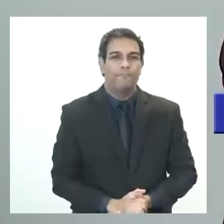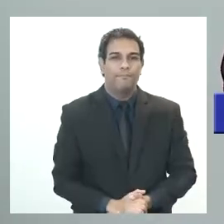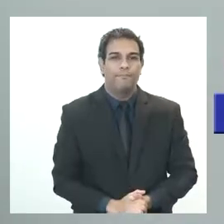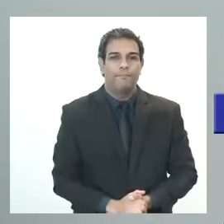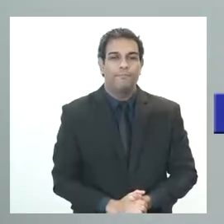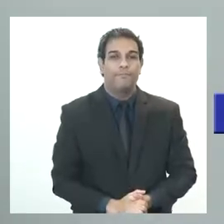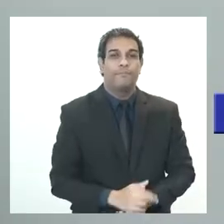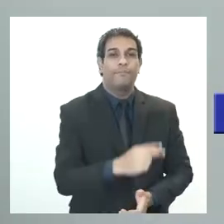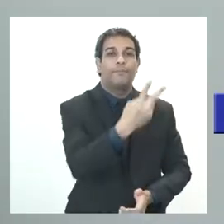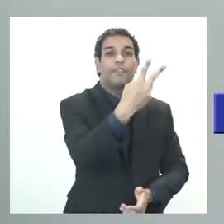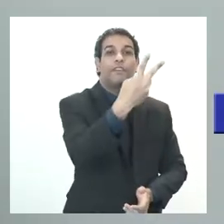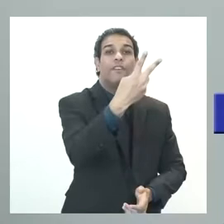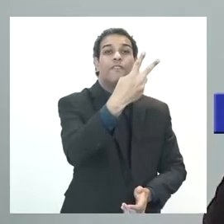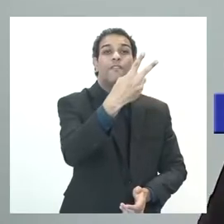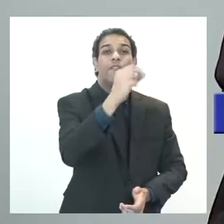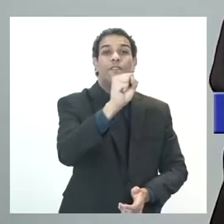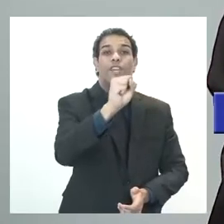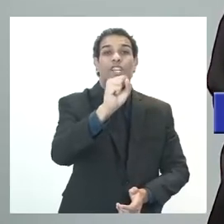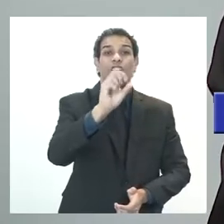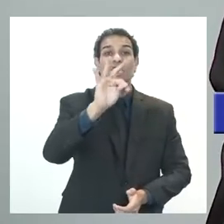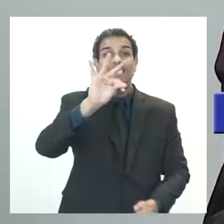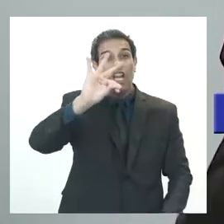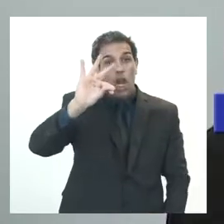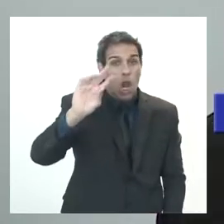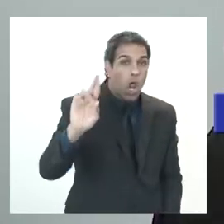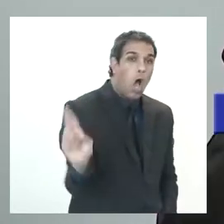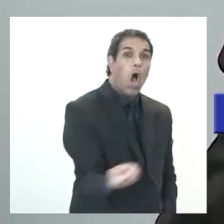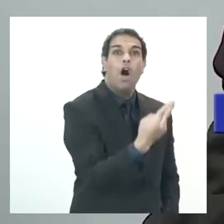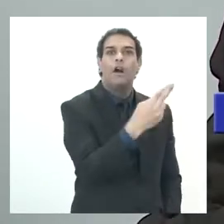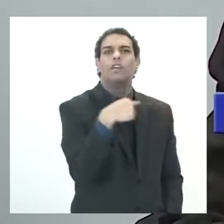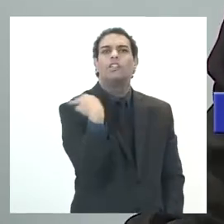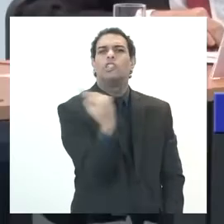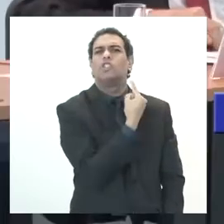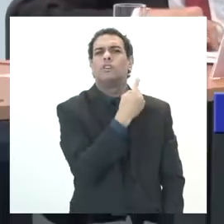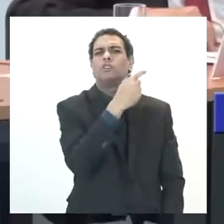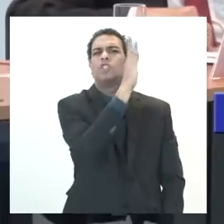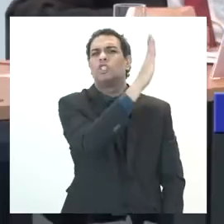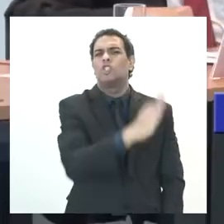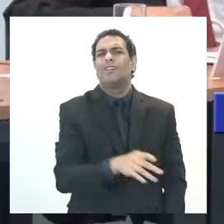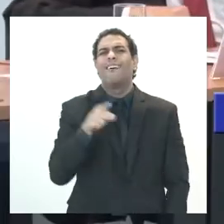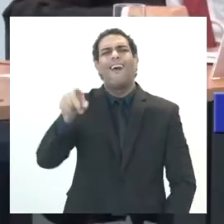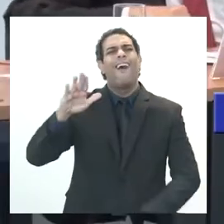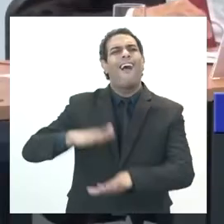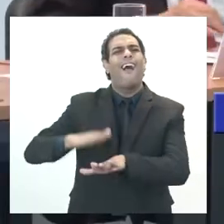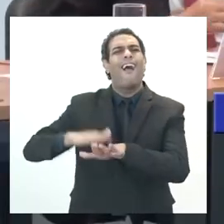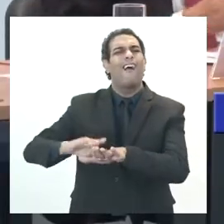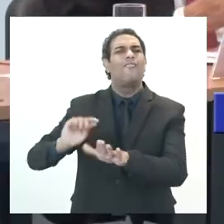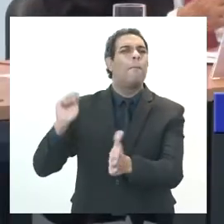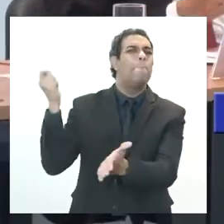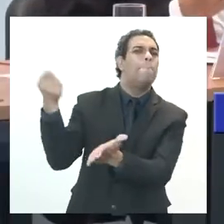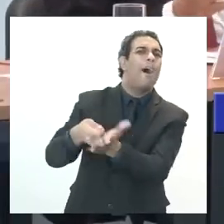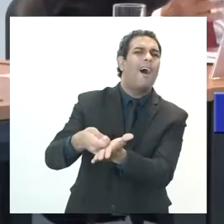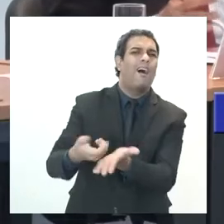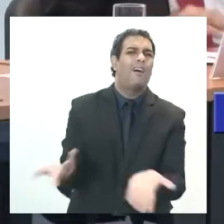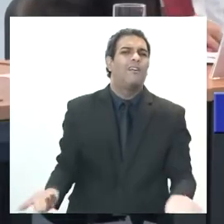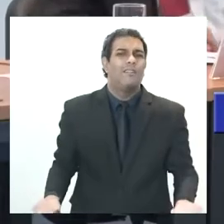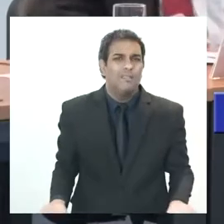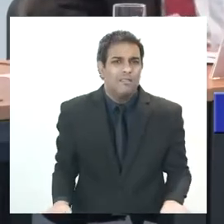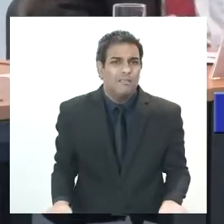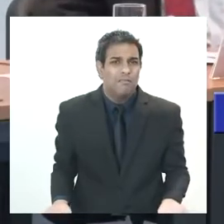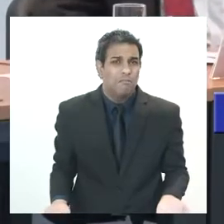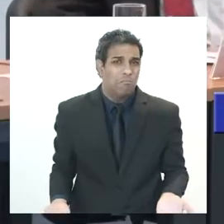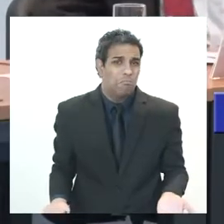20 trilhões de reais quem é que está pagando isso o que é que está fazendo Esse